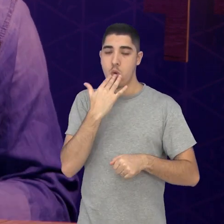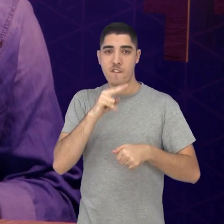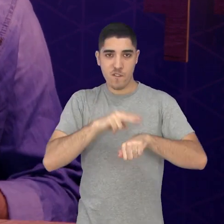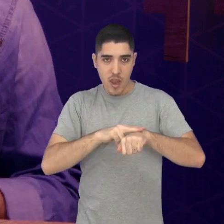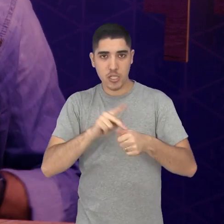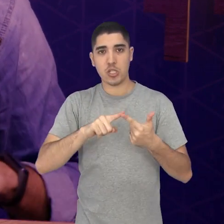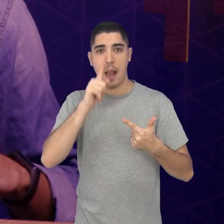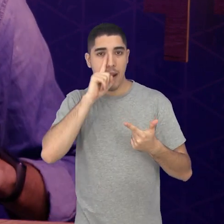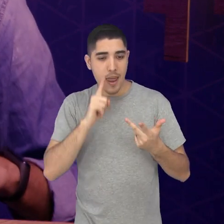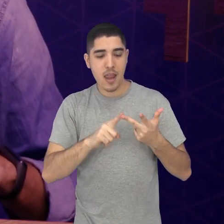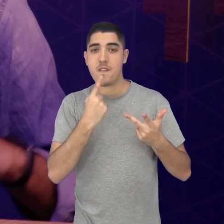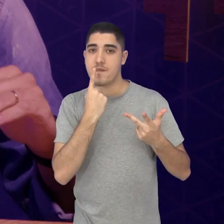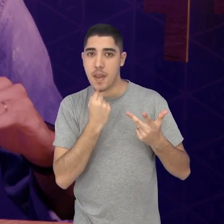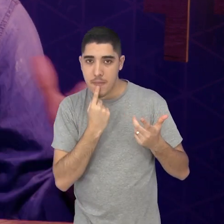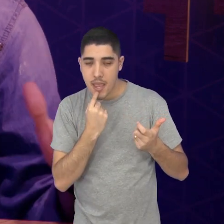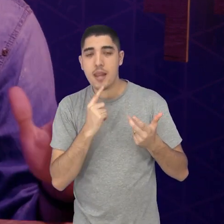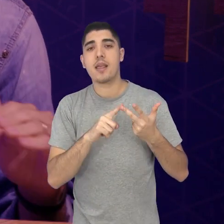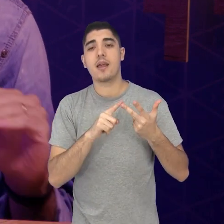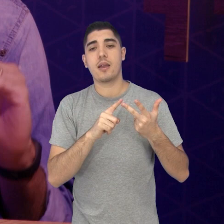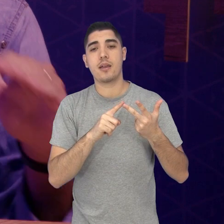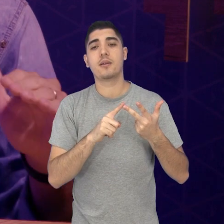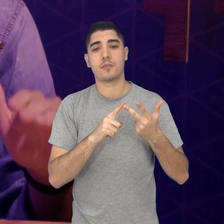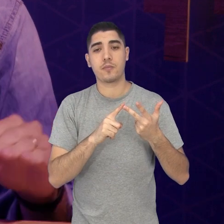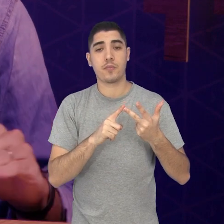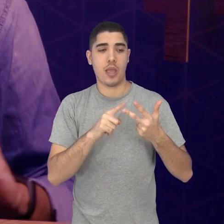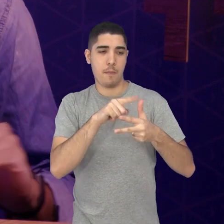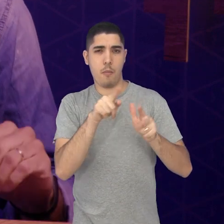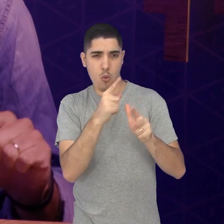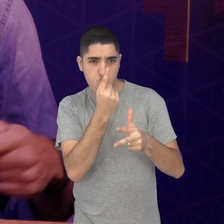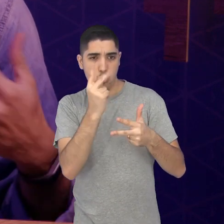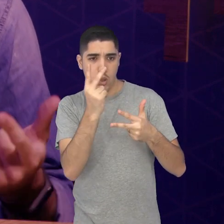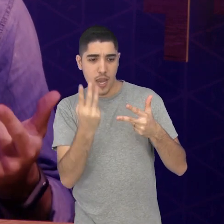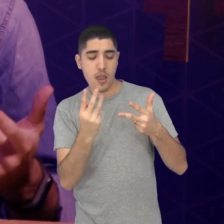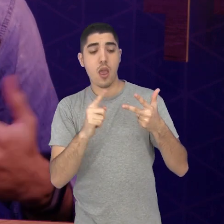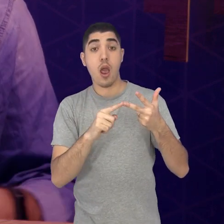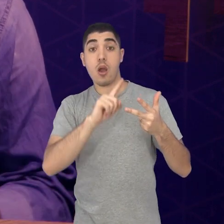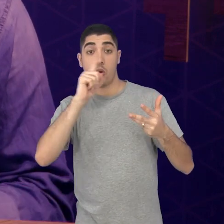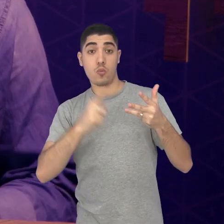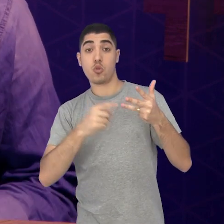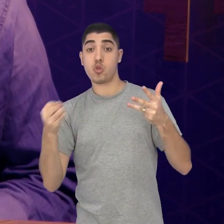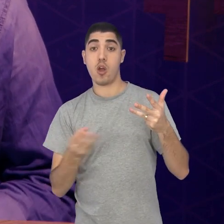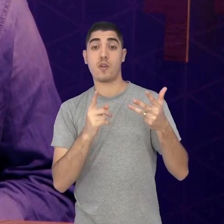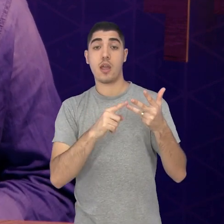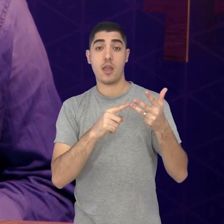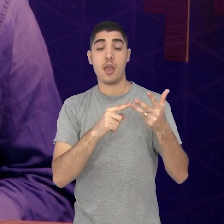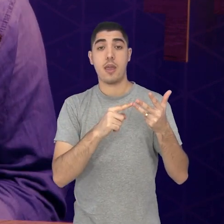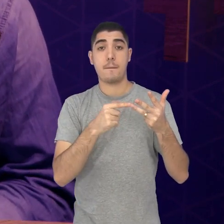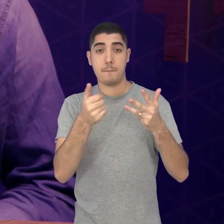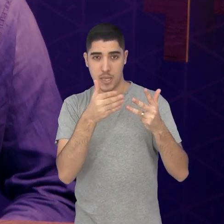verde, bandeira amarela, bandeira vermelha, patamar 1, patamar 2, e aí criaram uma nova, que foi a bandeira